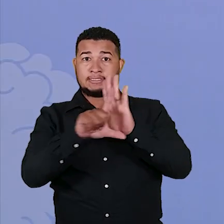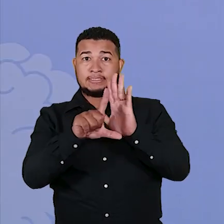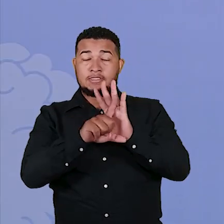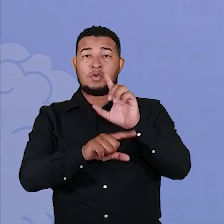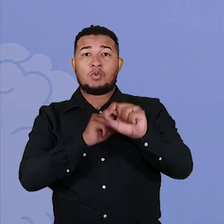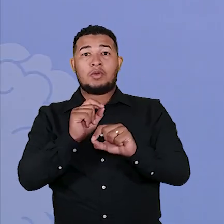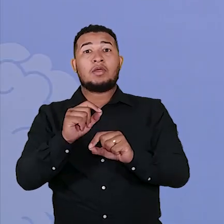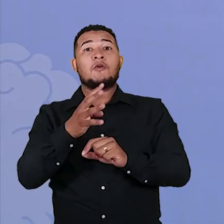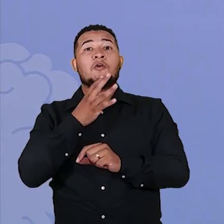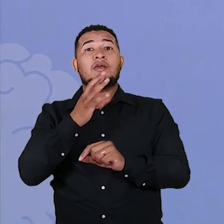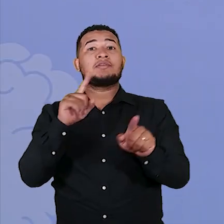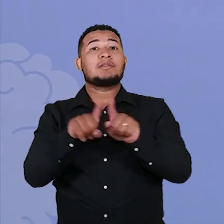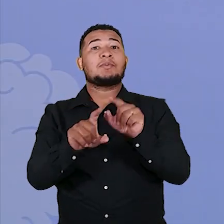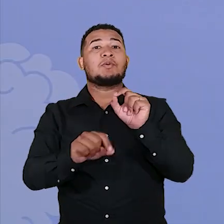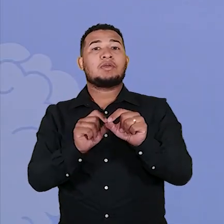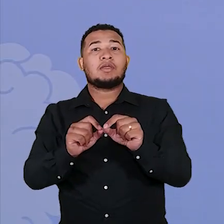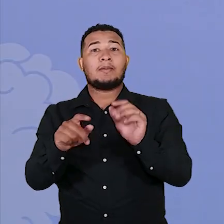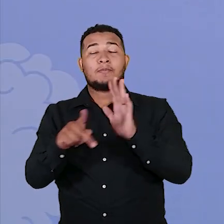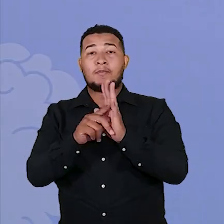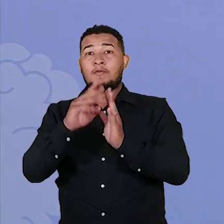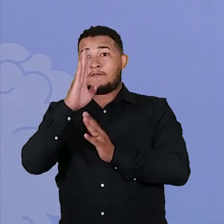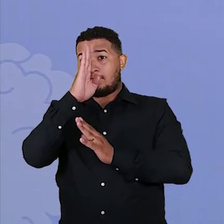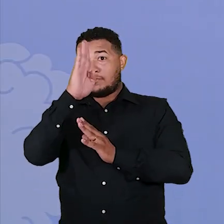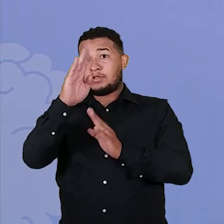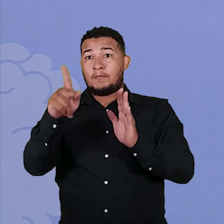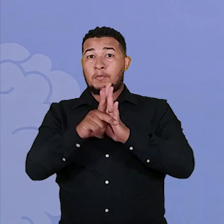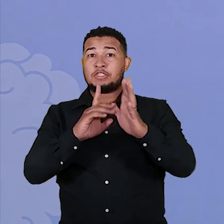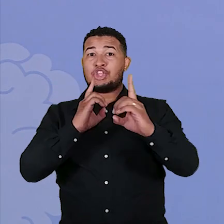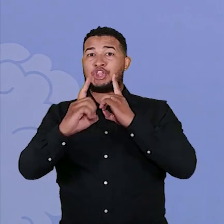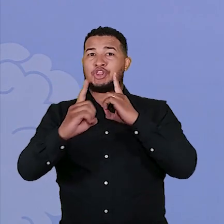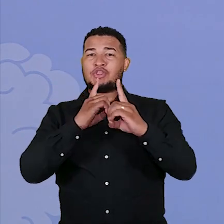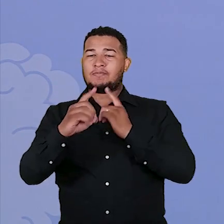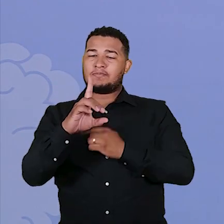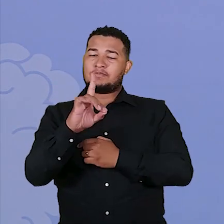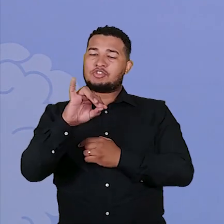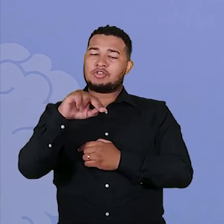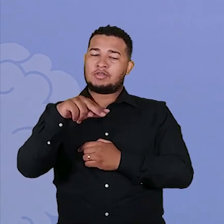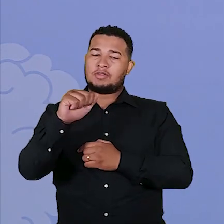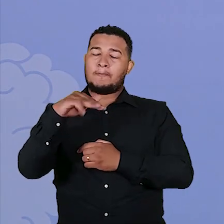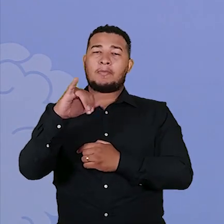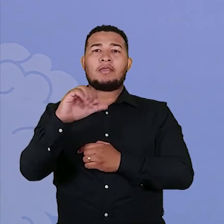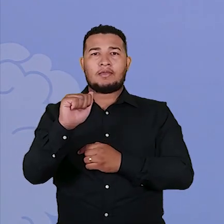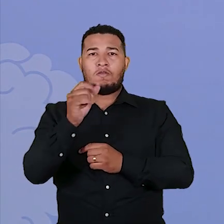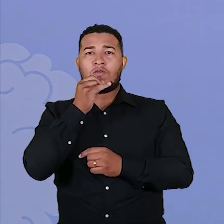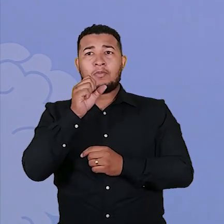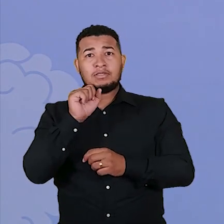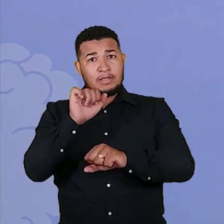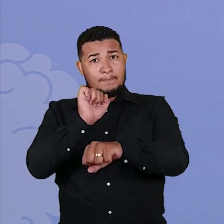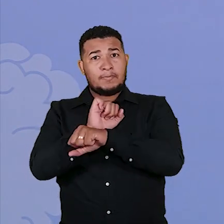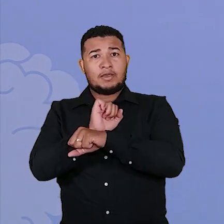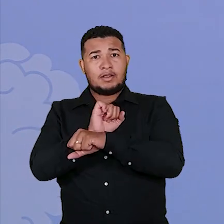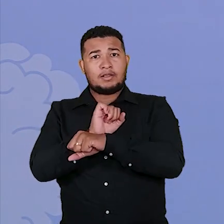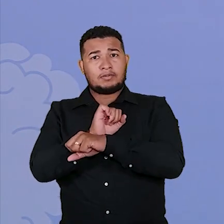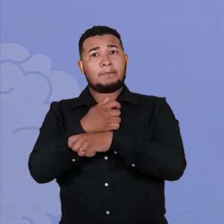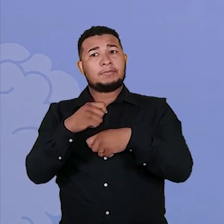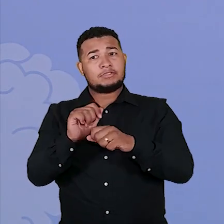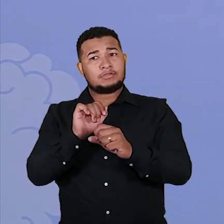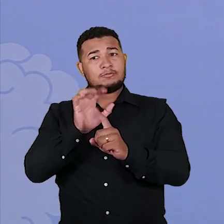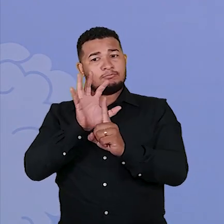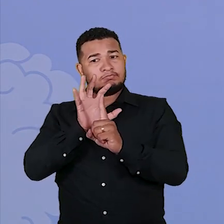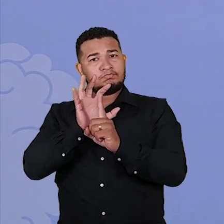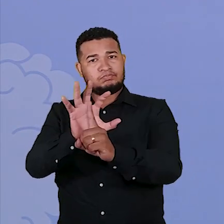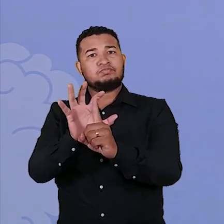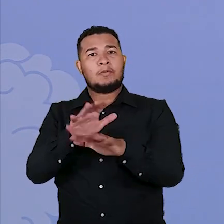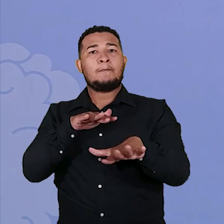segunda lei também é conhecida como princípio fundamental da dinâmica tão objeto ali parado para ele entrar em movimento